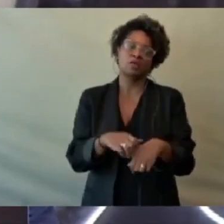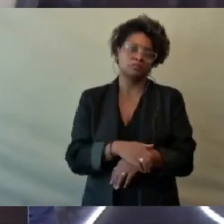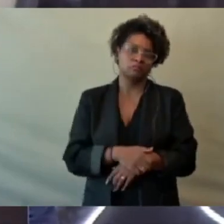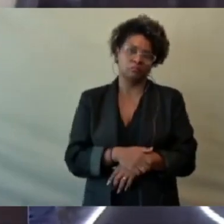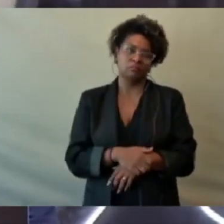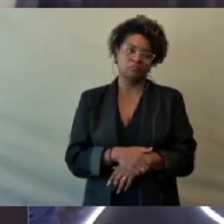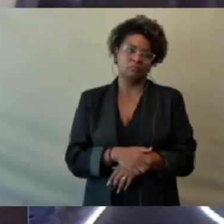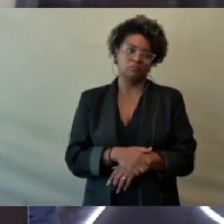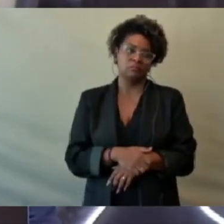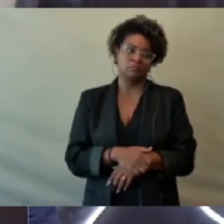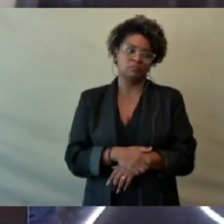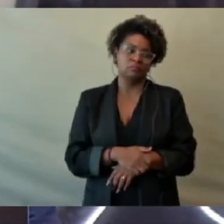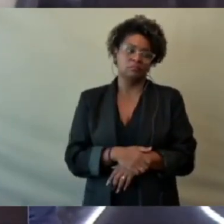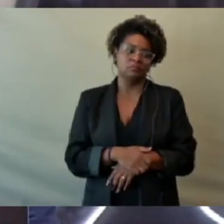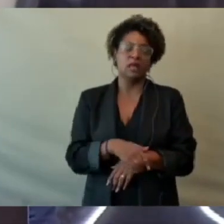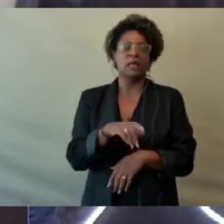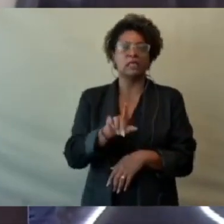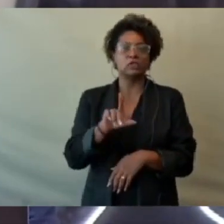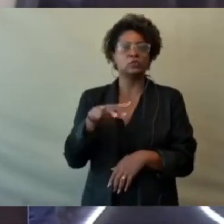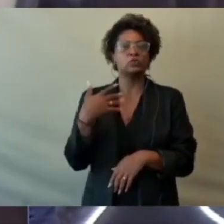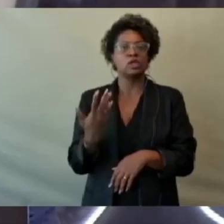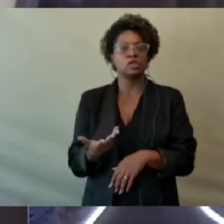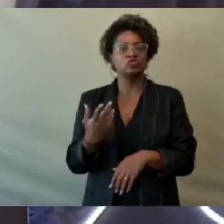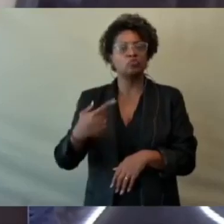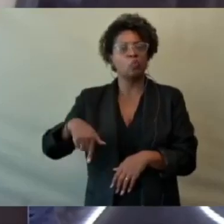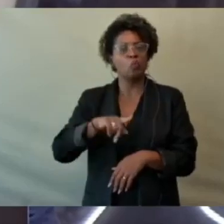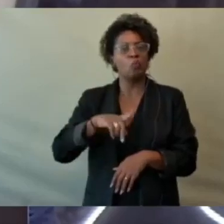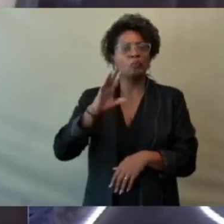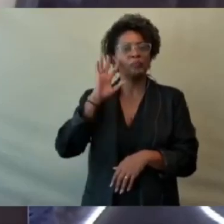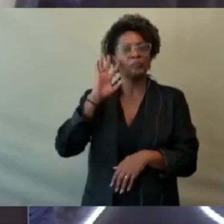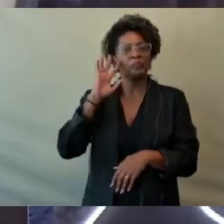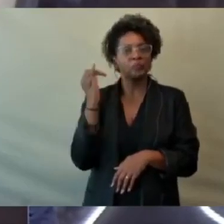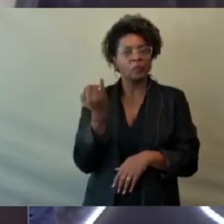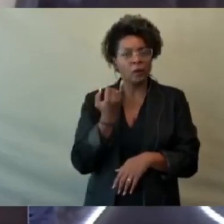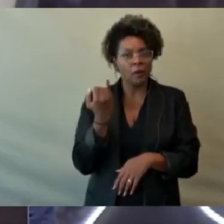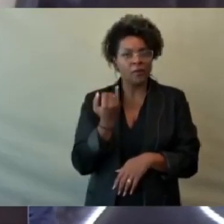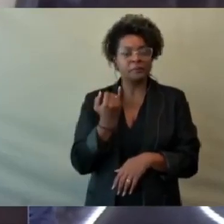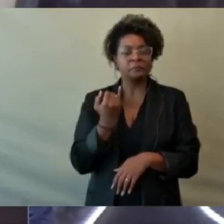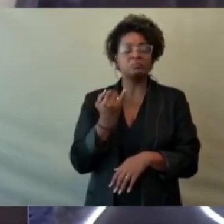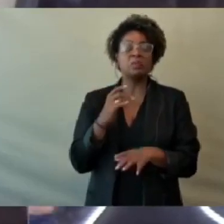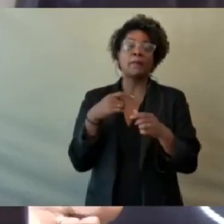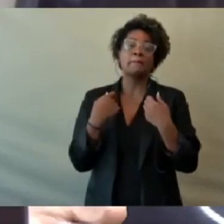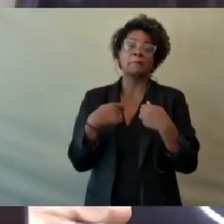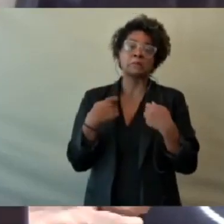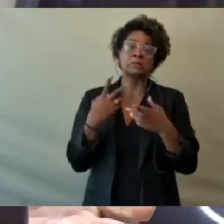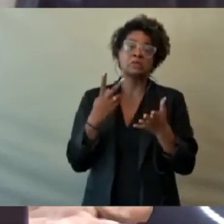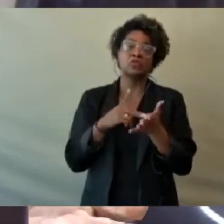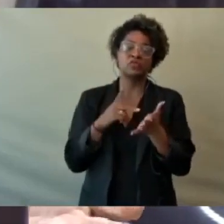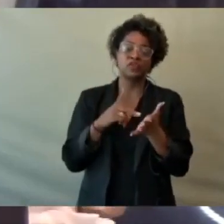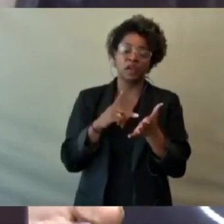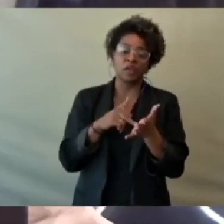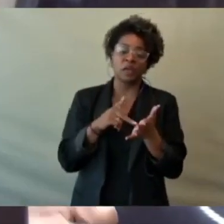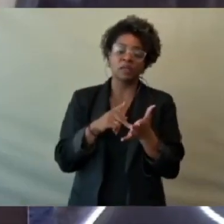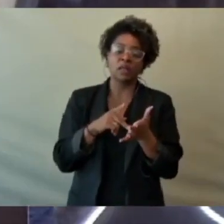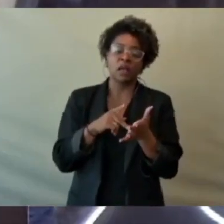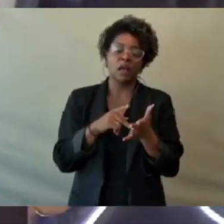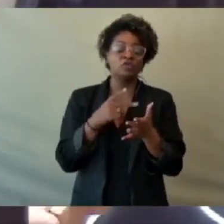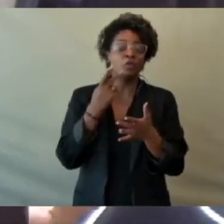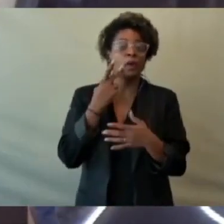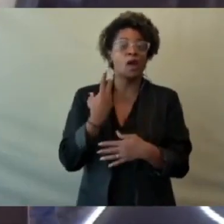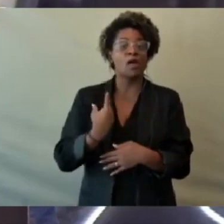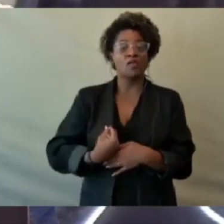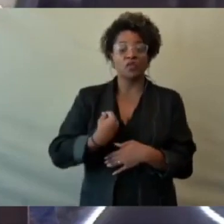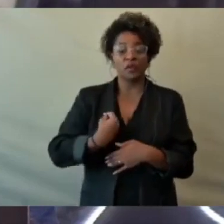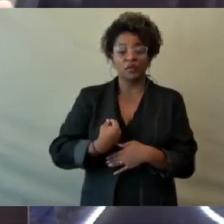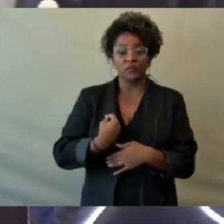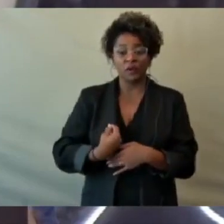e elas acabam precisando realmente até por questão de sobrevivência se não se ficar em casa cuidando